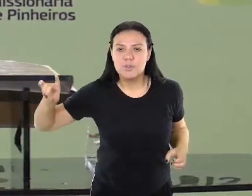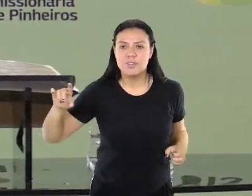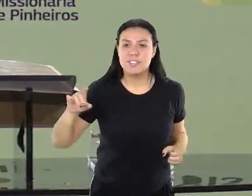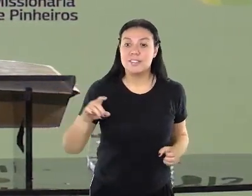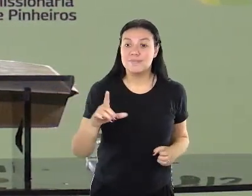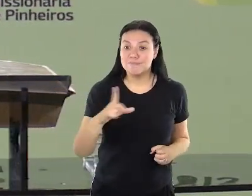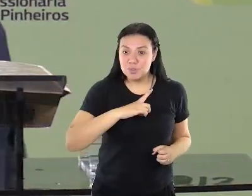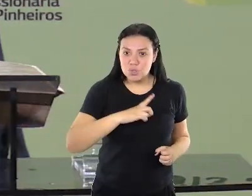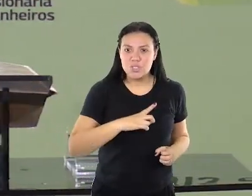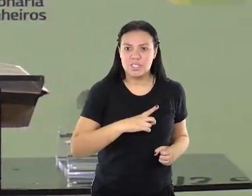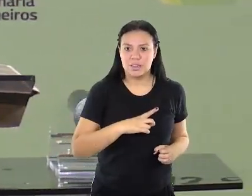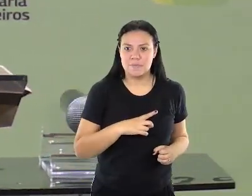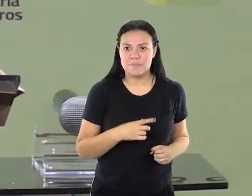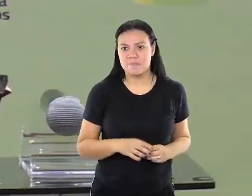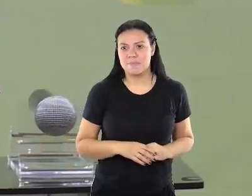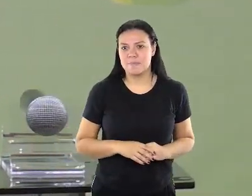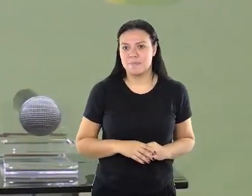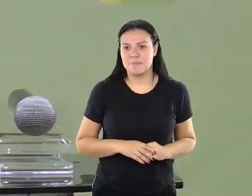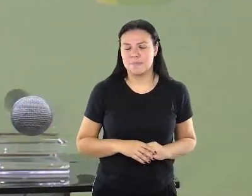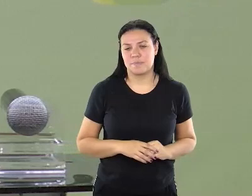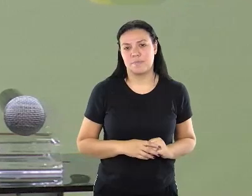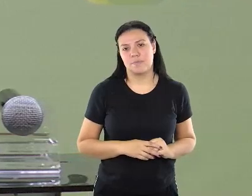Deus, morais de Deus.